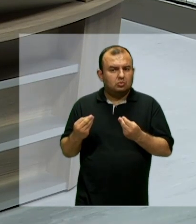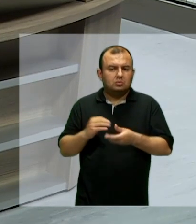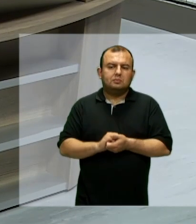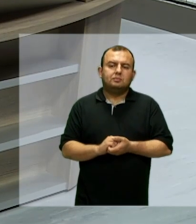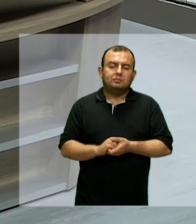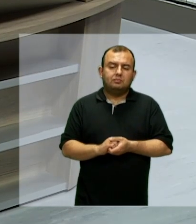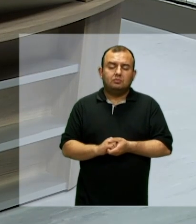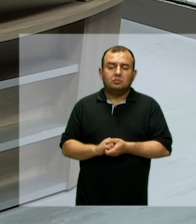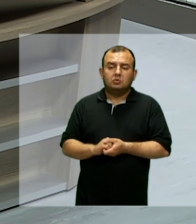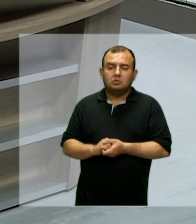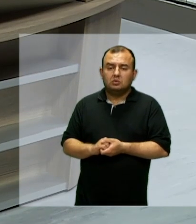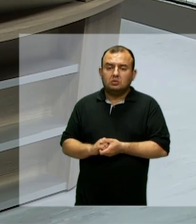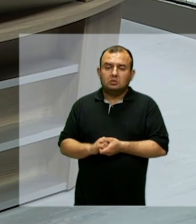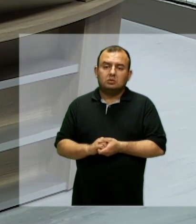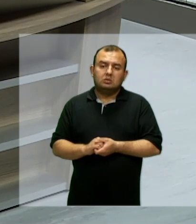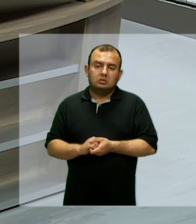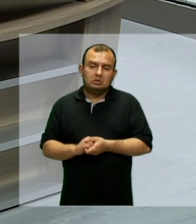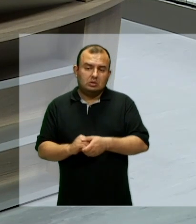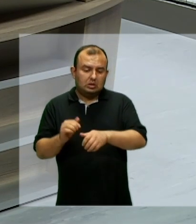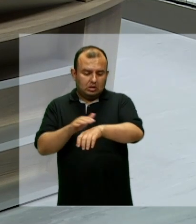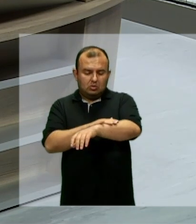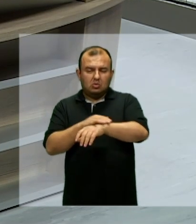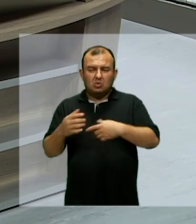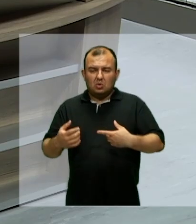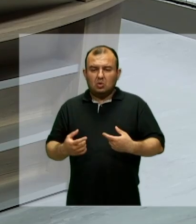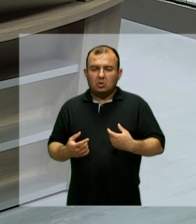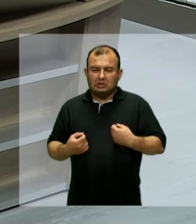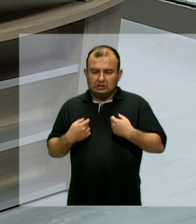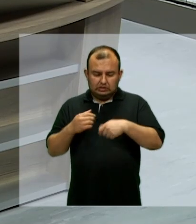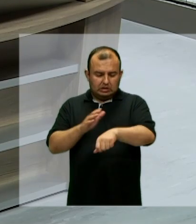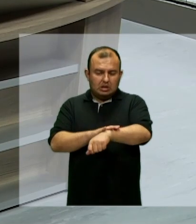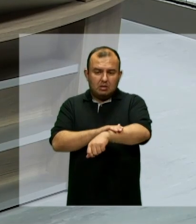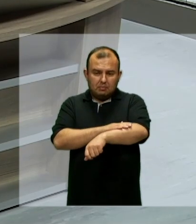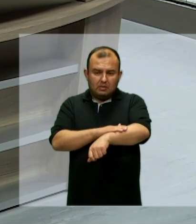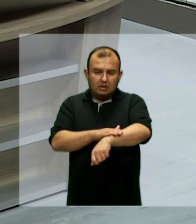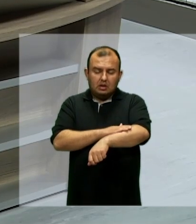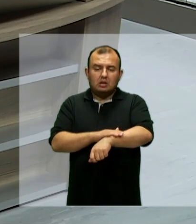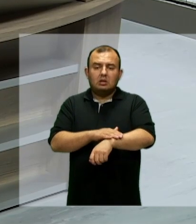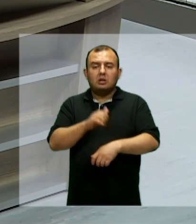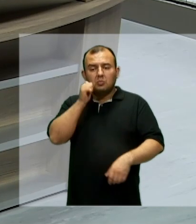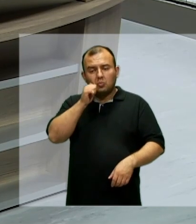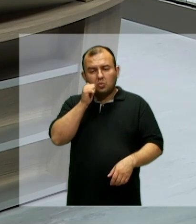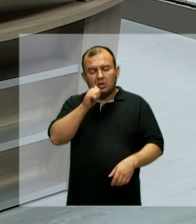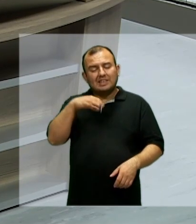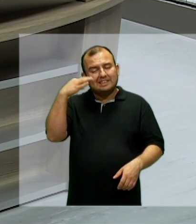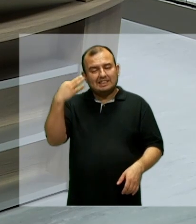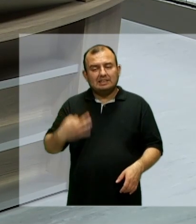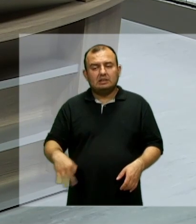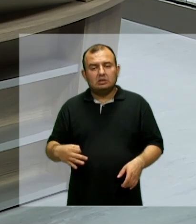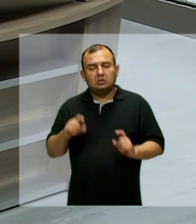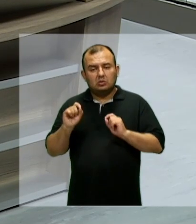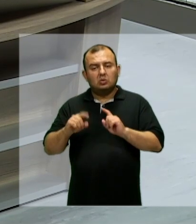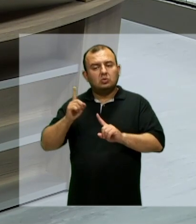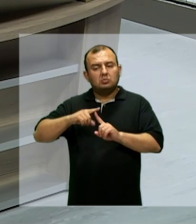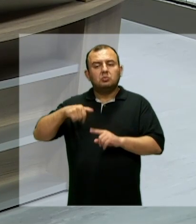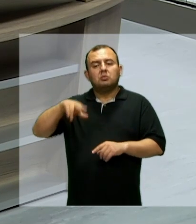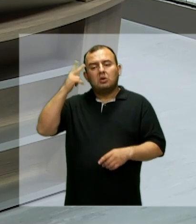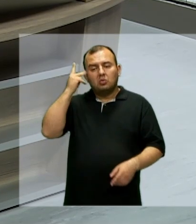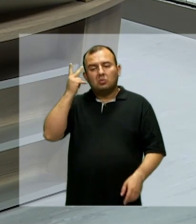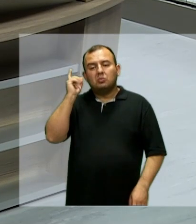Então, lá, tirando os tumores da pele, né, nas mulheres, com certeza, é o tipo mais